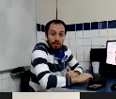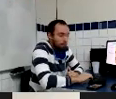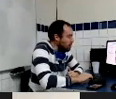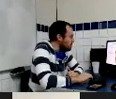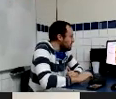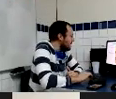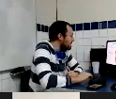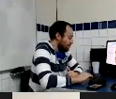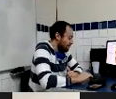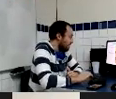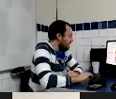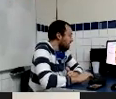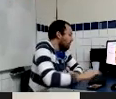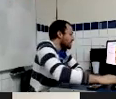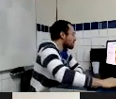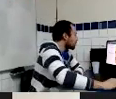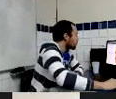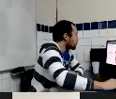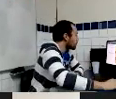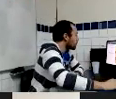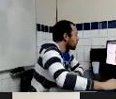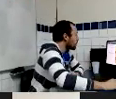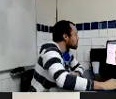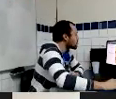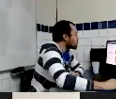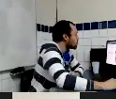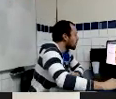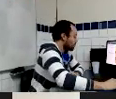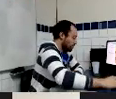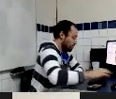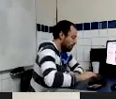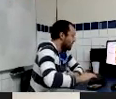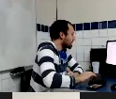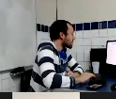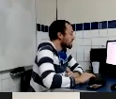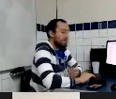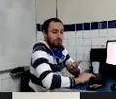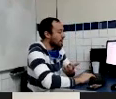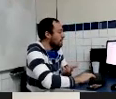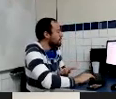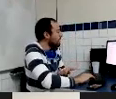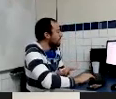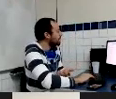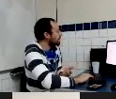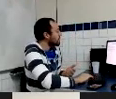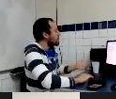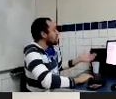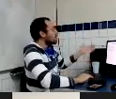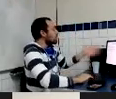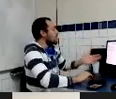Seguindo então no próximo slide, que eu faço um resumo para vocês do que eu acabei de falar.